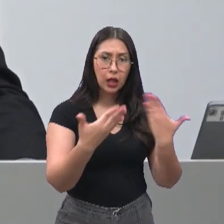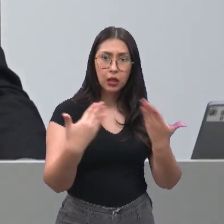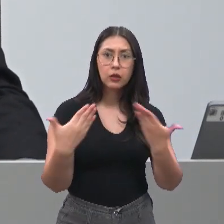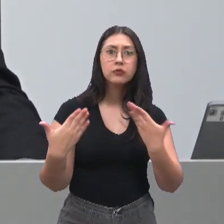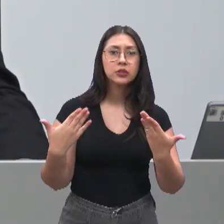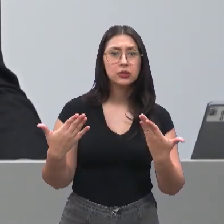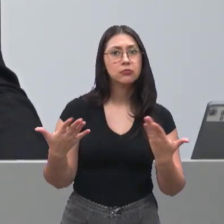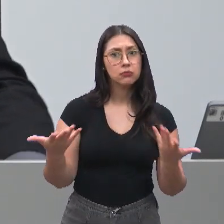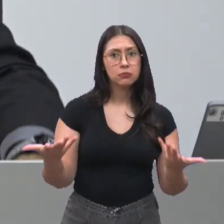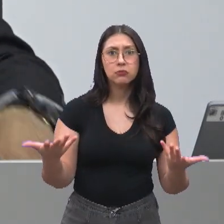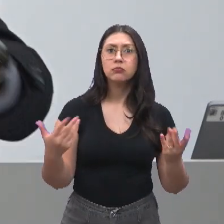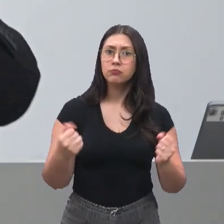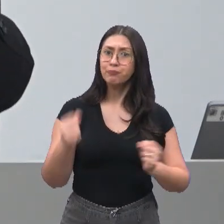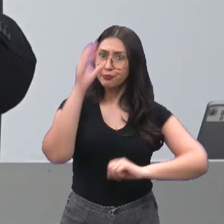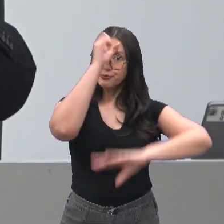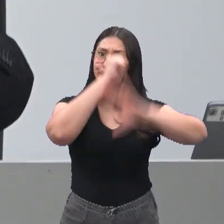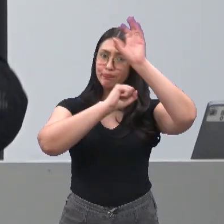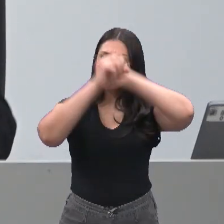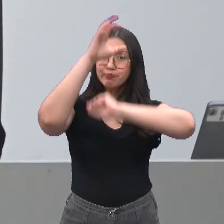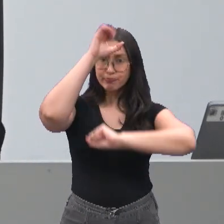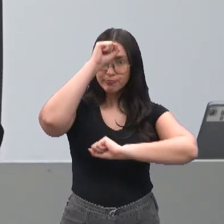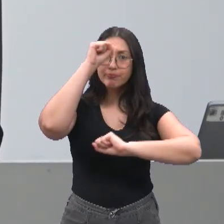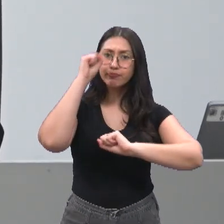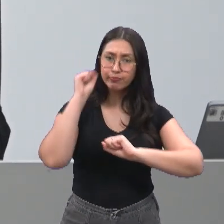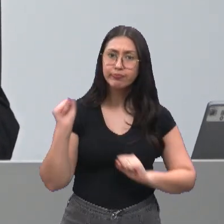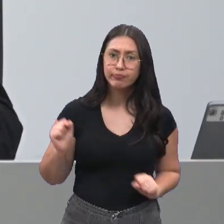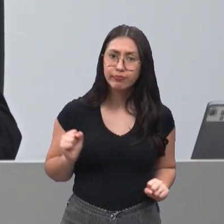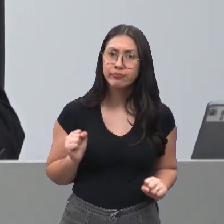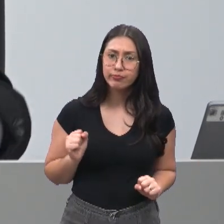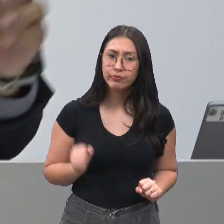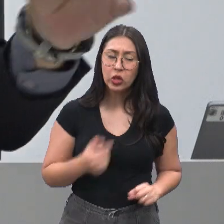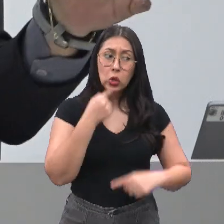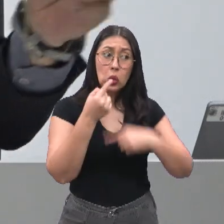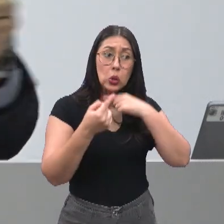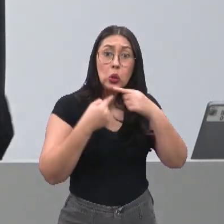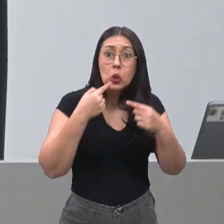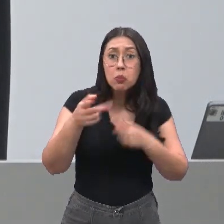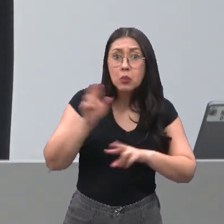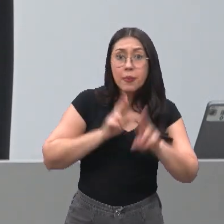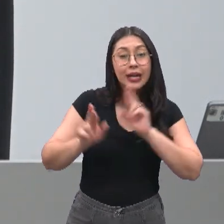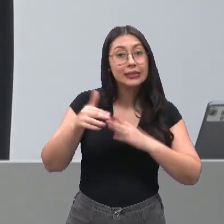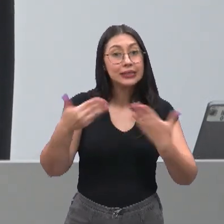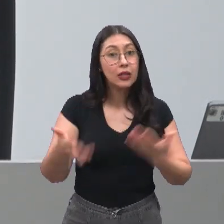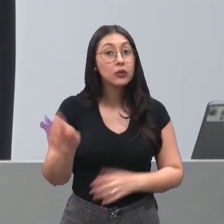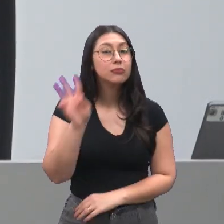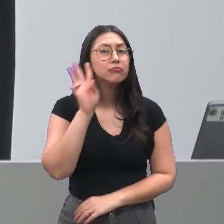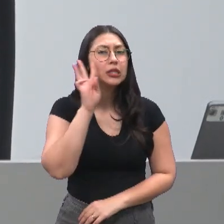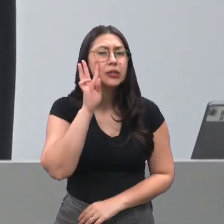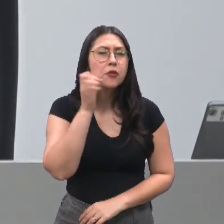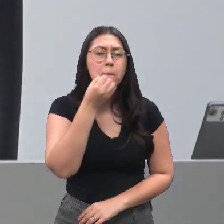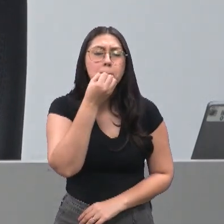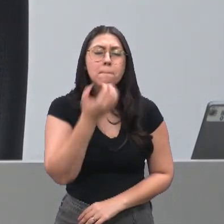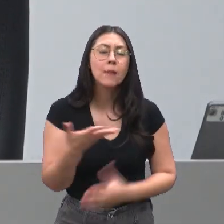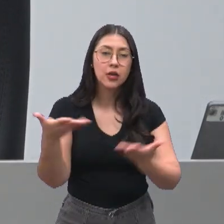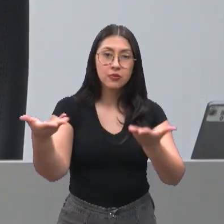É um aprendizado aqui, tirar as suas dúvidas. Então, terça-feira, eles serão bem recebidos, vereador.